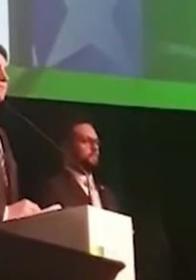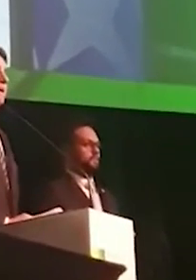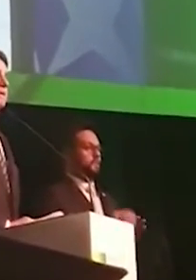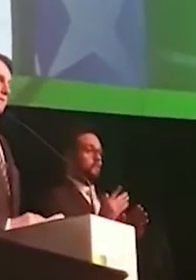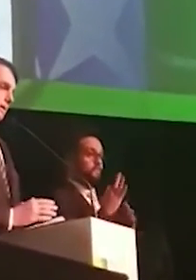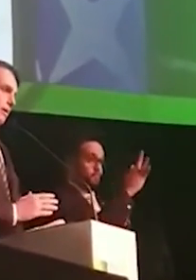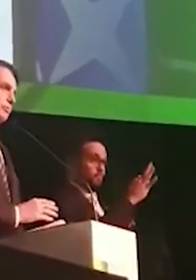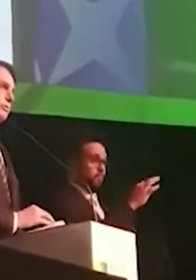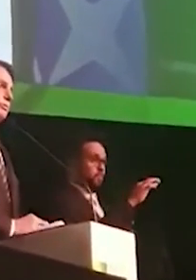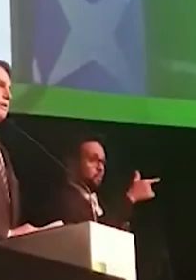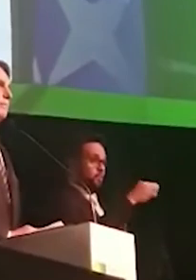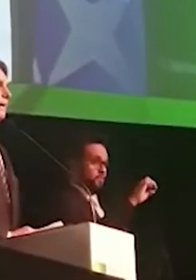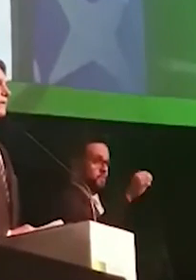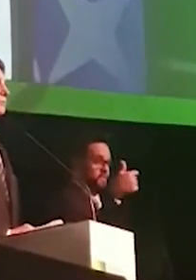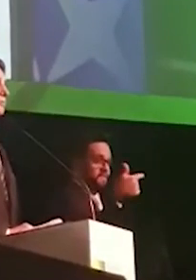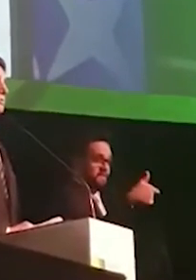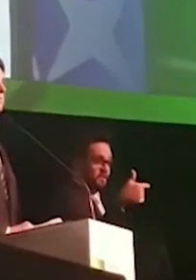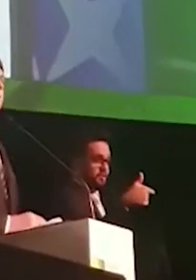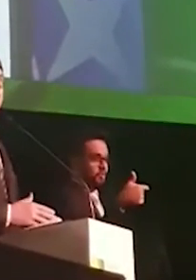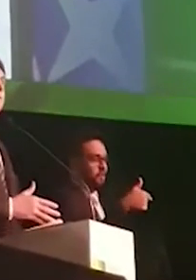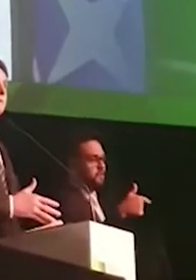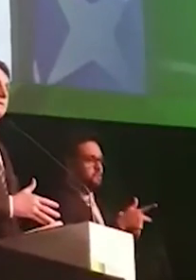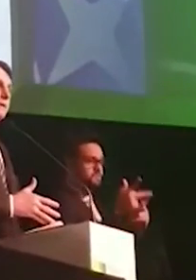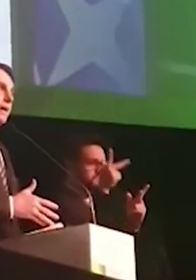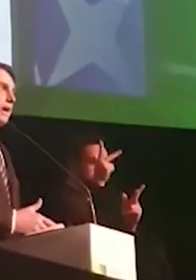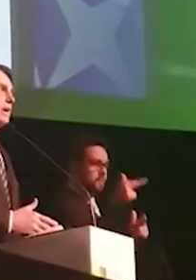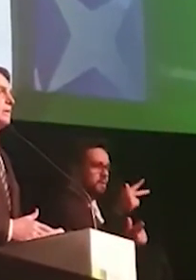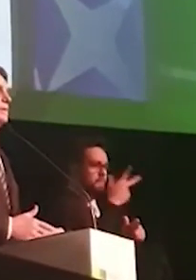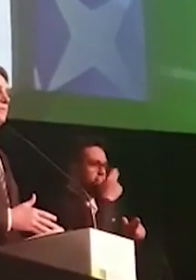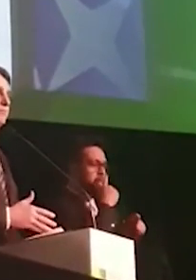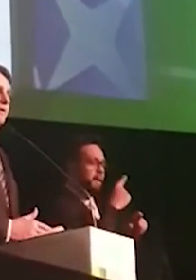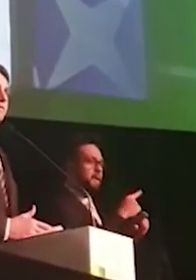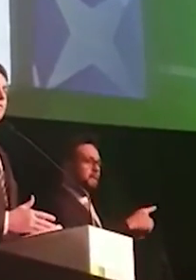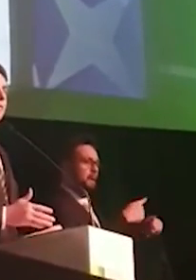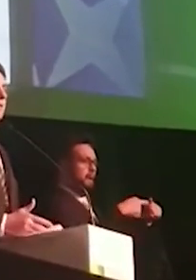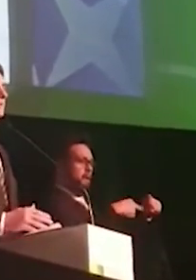grande país ao sul da América do Sul é e vive no momento.